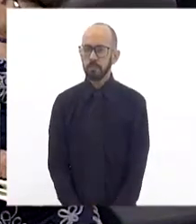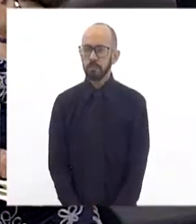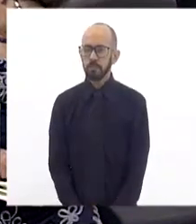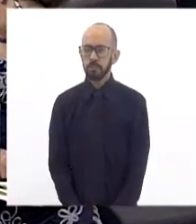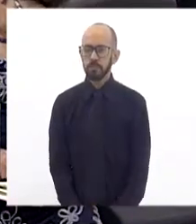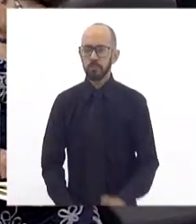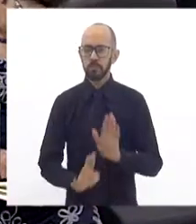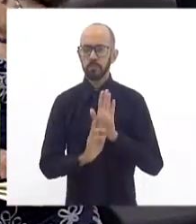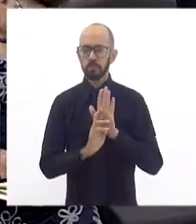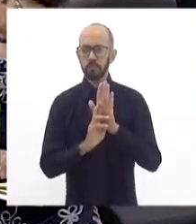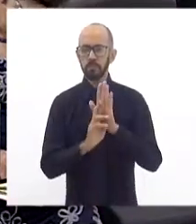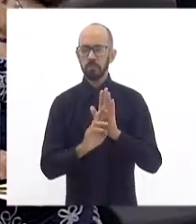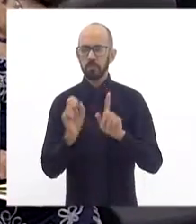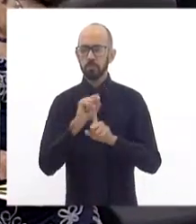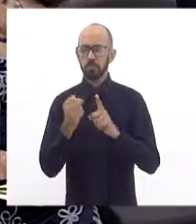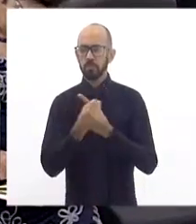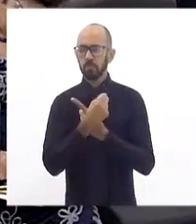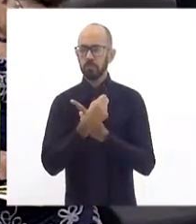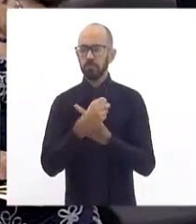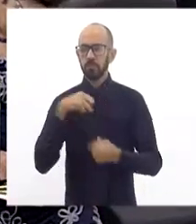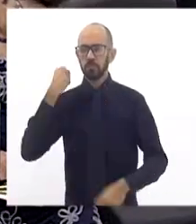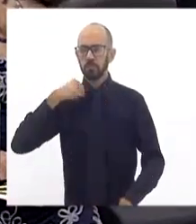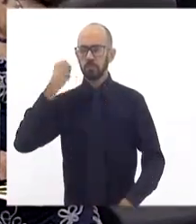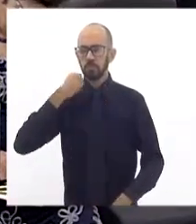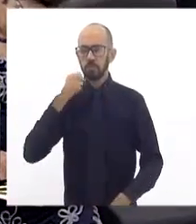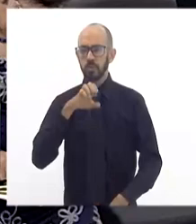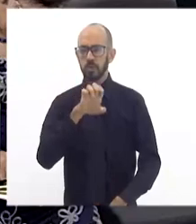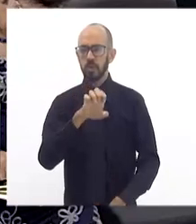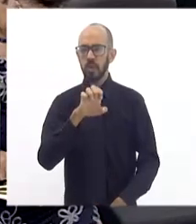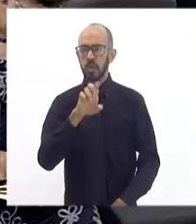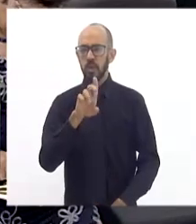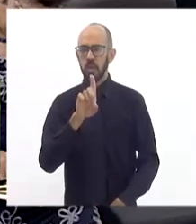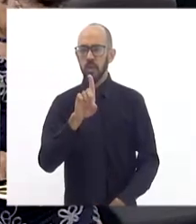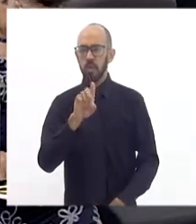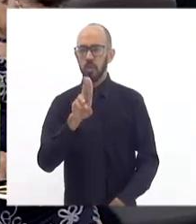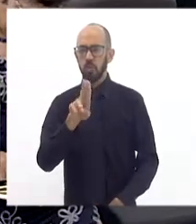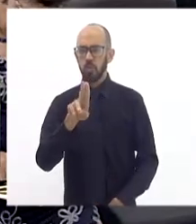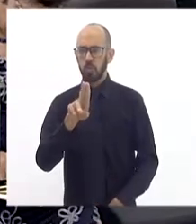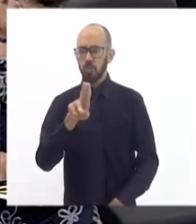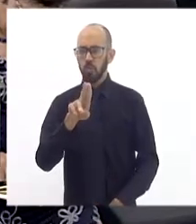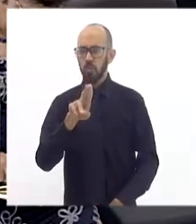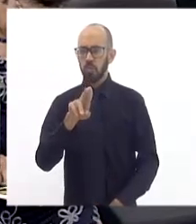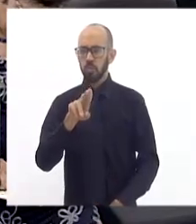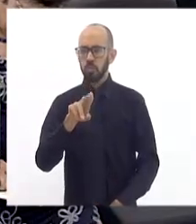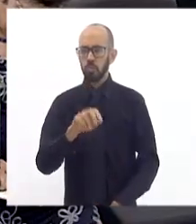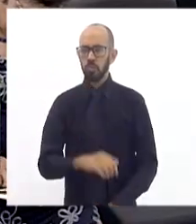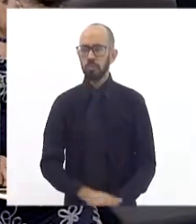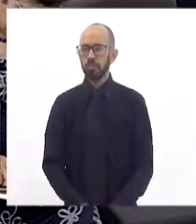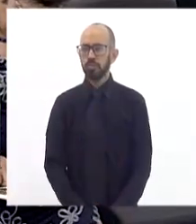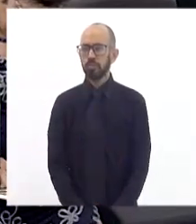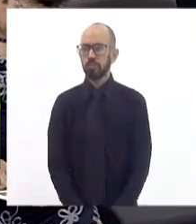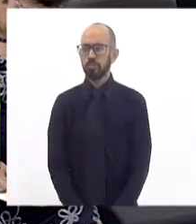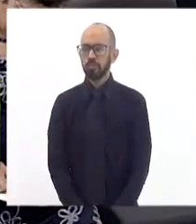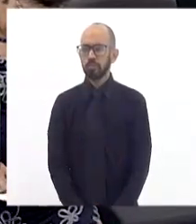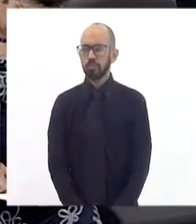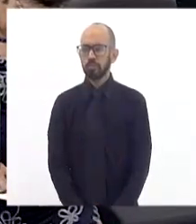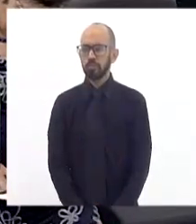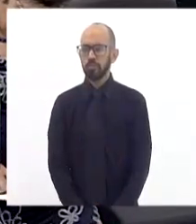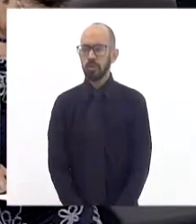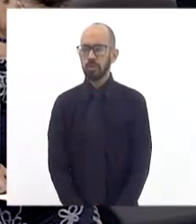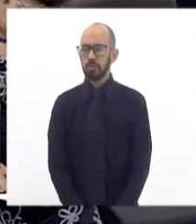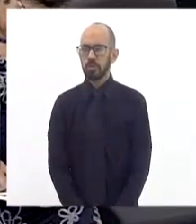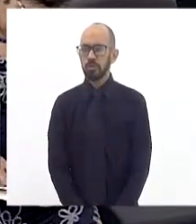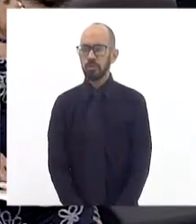os representantes da sociedade civil de Sepetiba e do Nascimento tá aí e é do Nascimento não